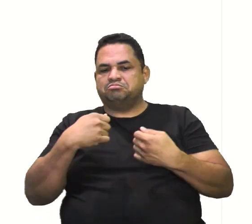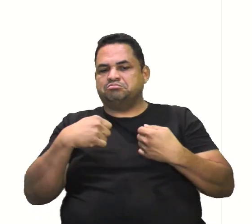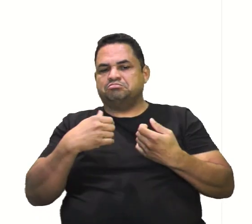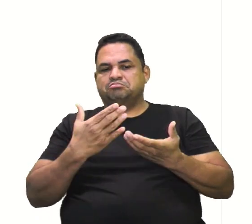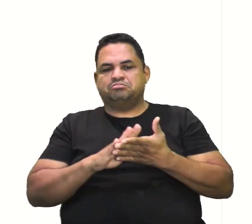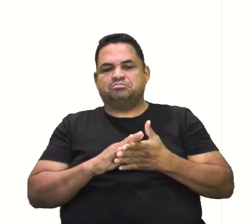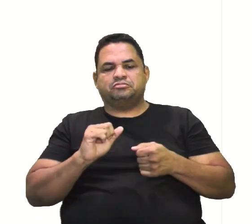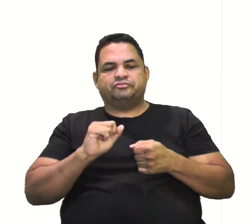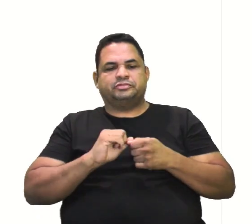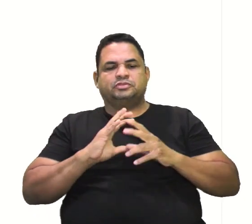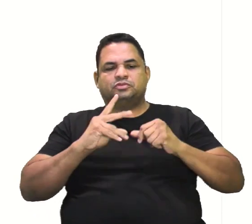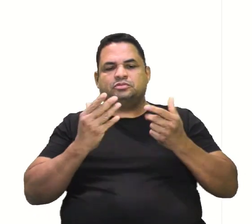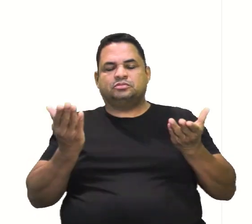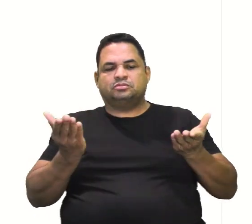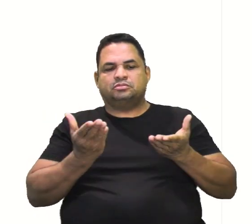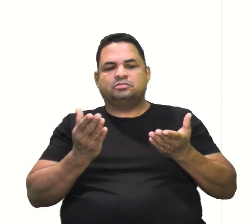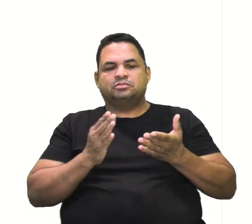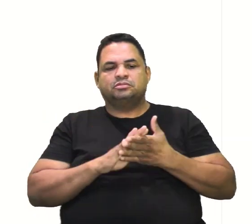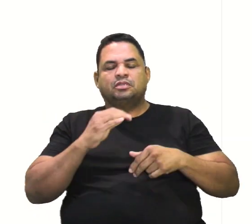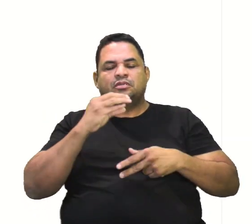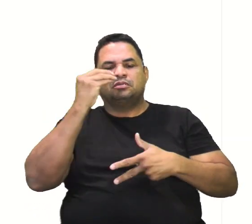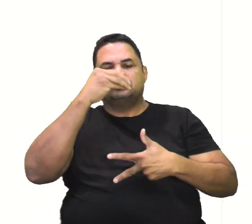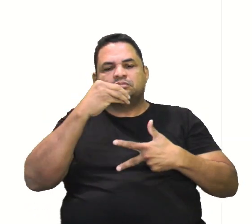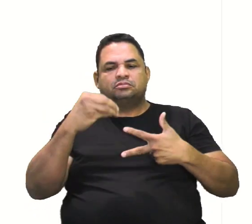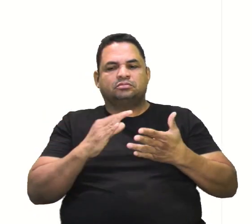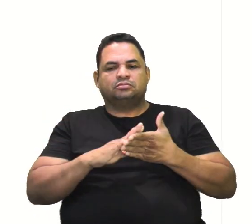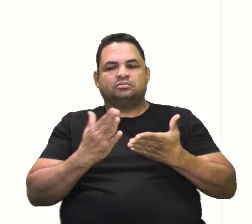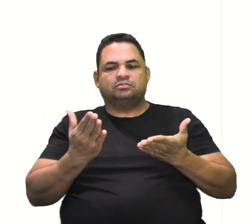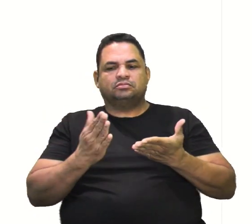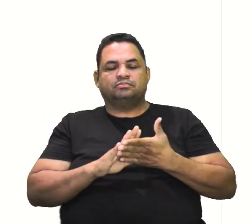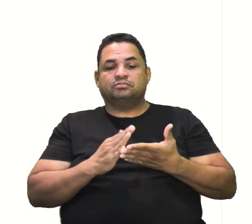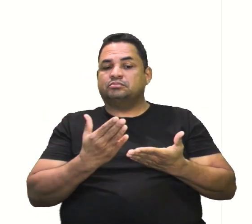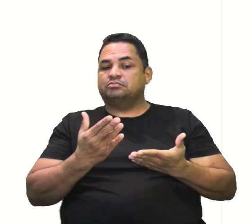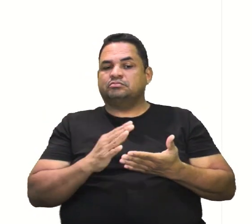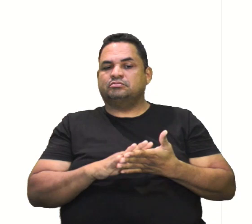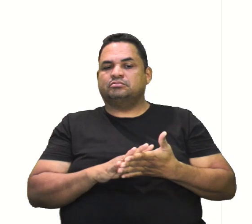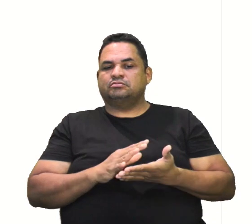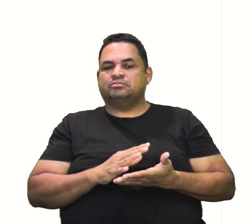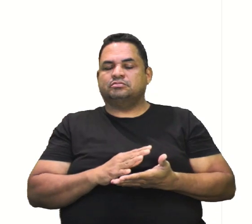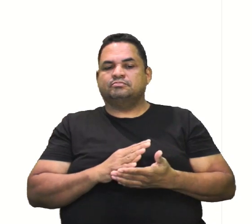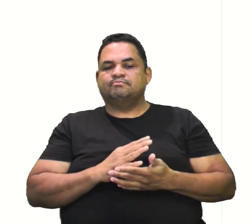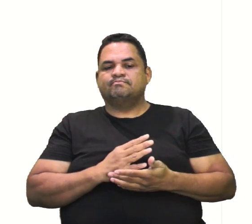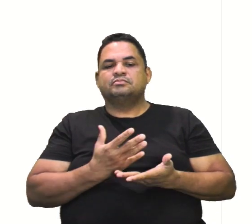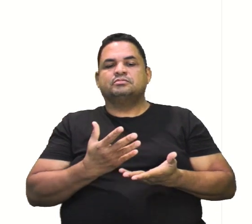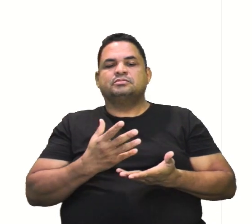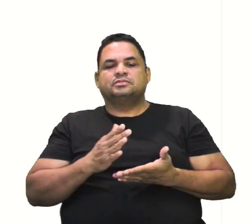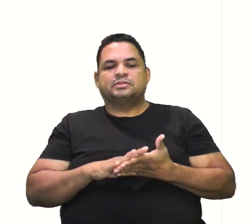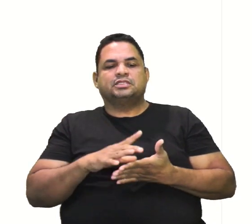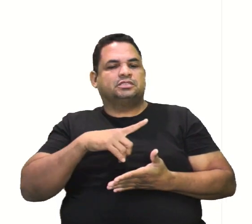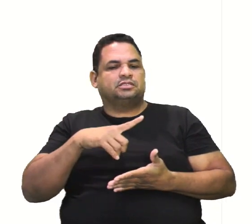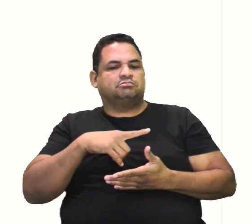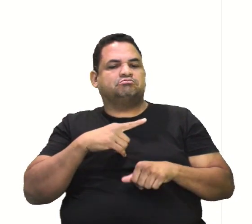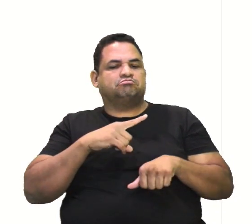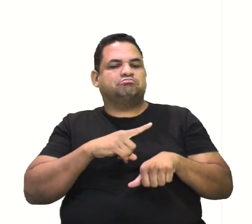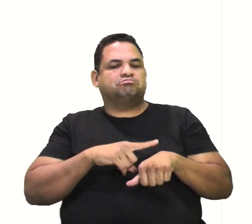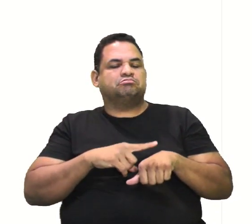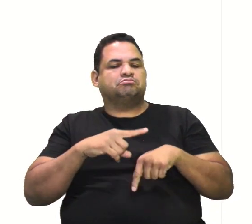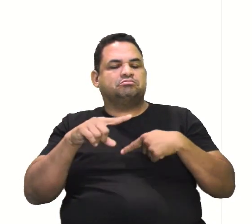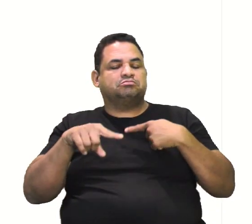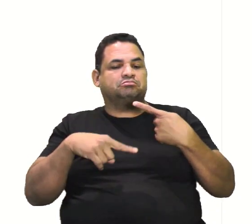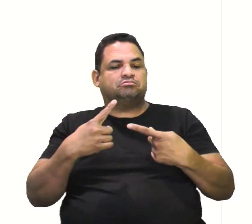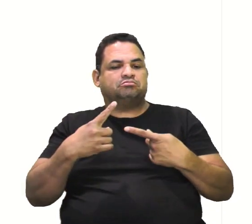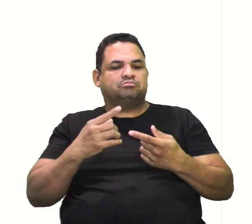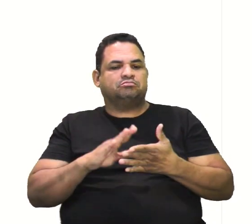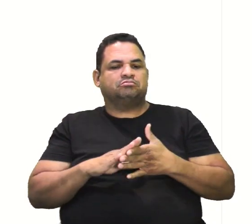resolver o produto notável, né? Isso, uma estratégia para o Enem, que o aluno vai ganhar tempo. Porque se ele vai desenvolver que vai ficar y ao quadrado mais